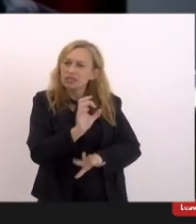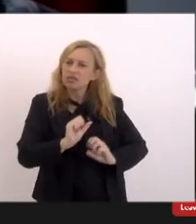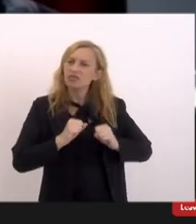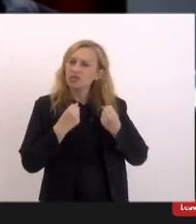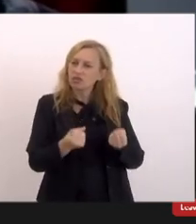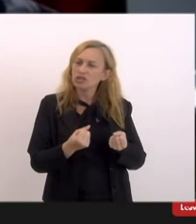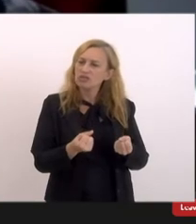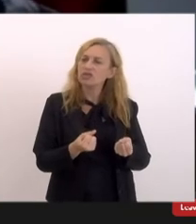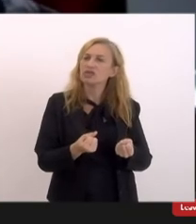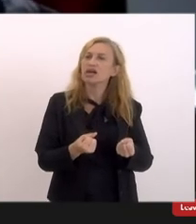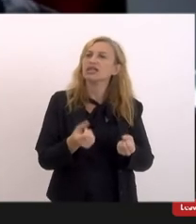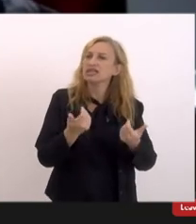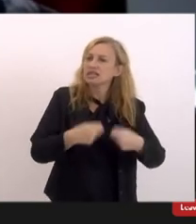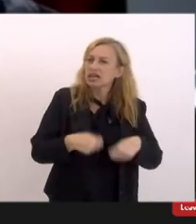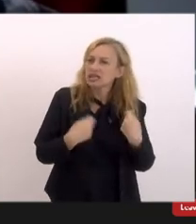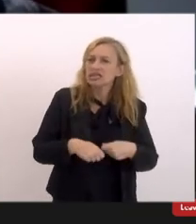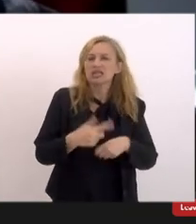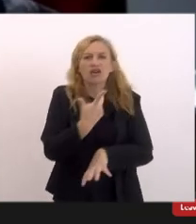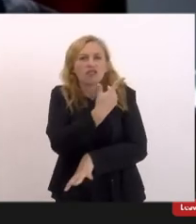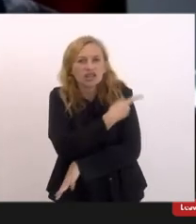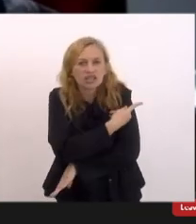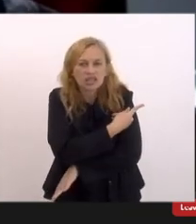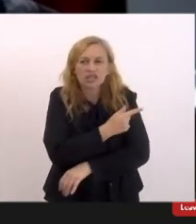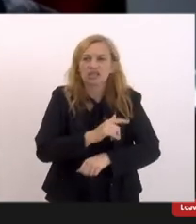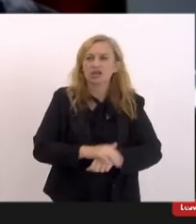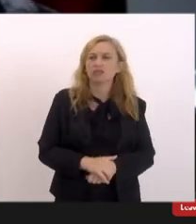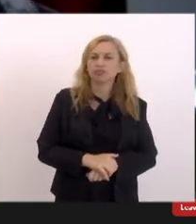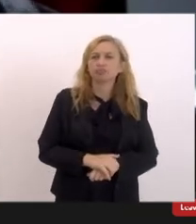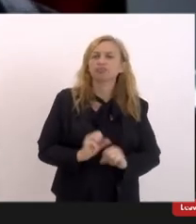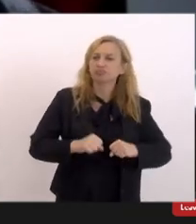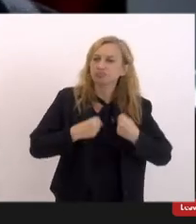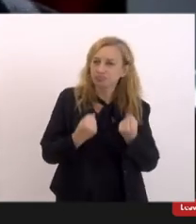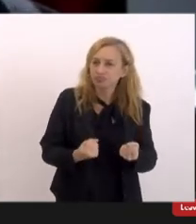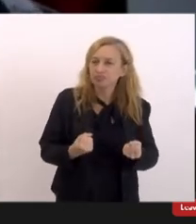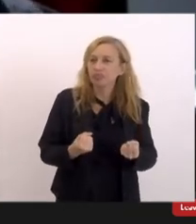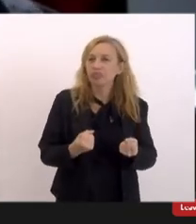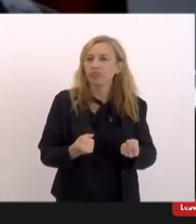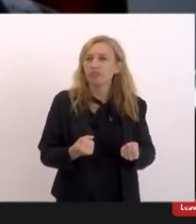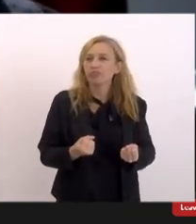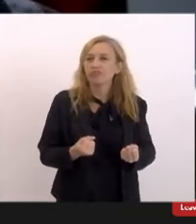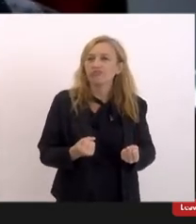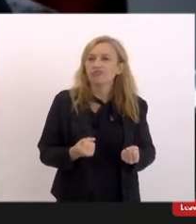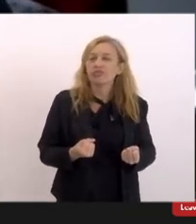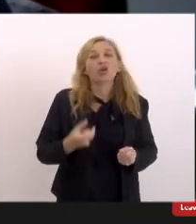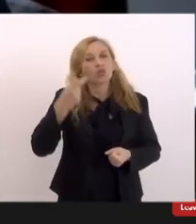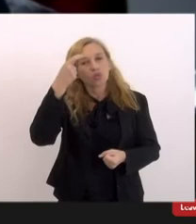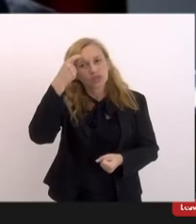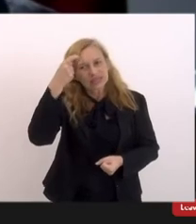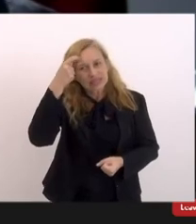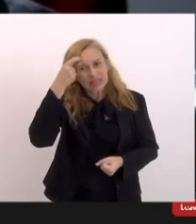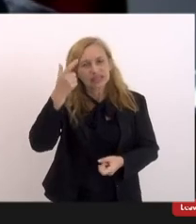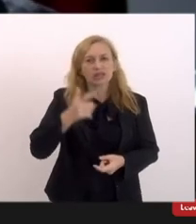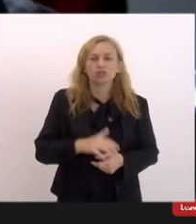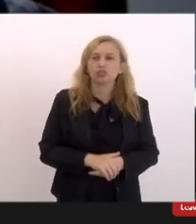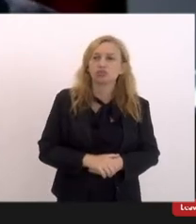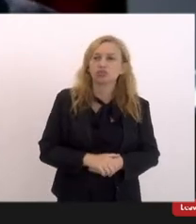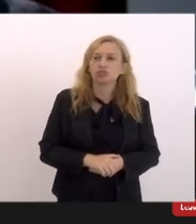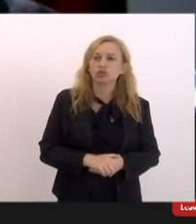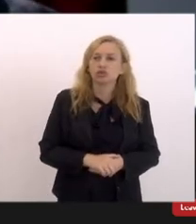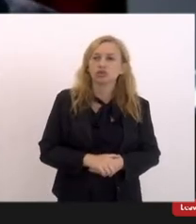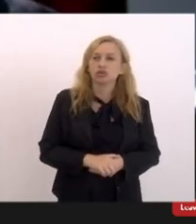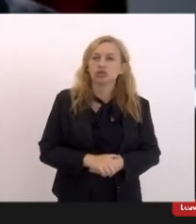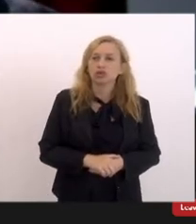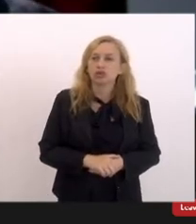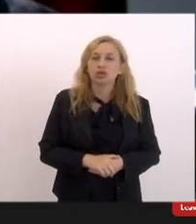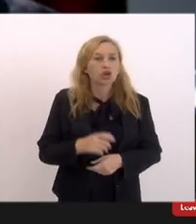fortalecer a necessidade da vacinação, vai fortalecer a conscientização, né, que o aluno